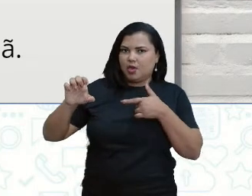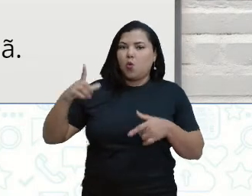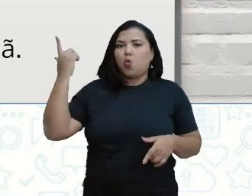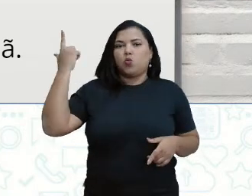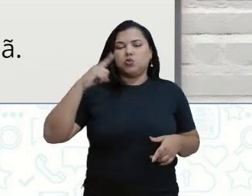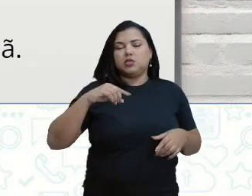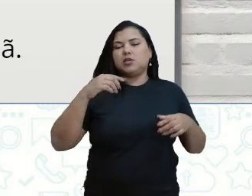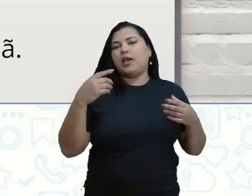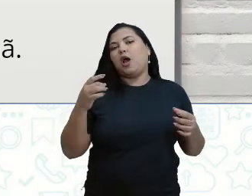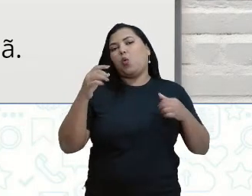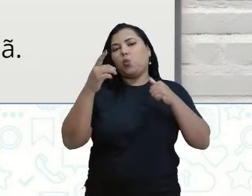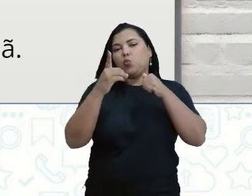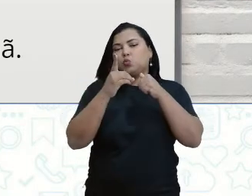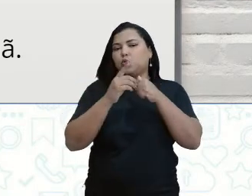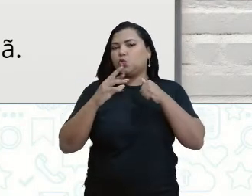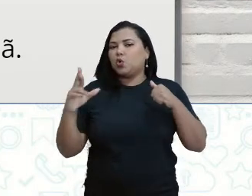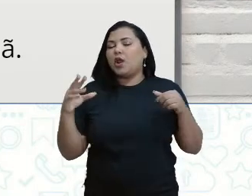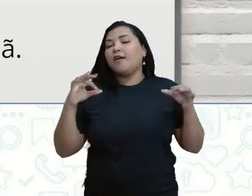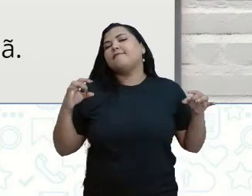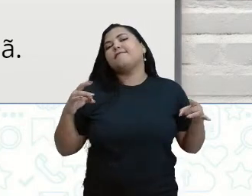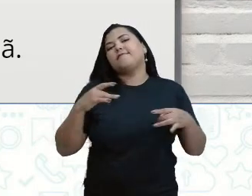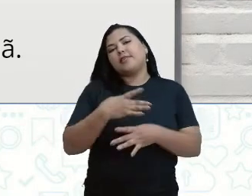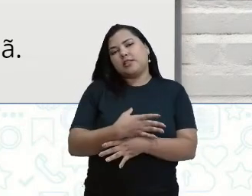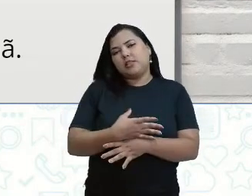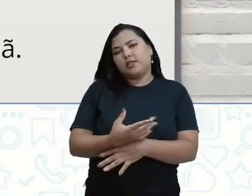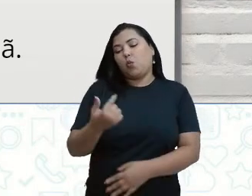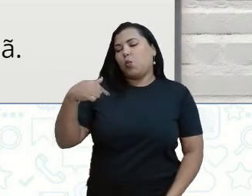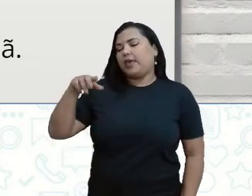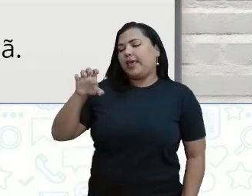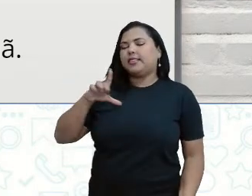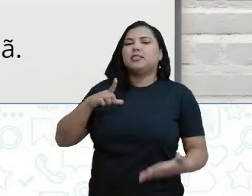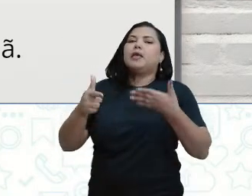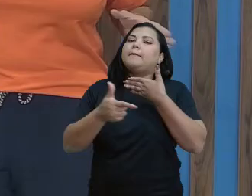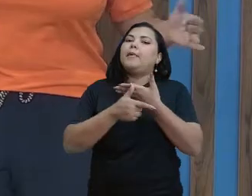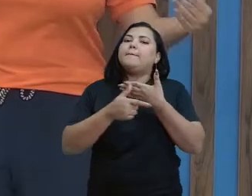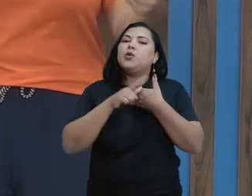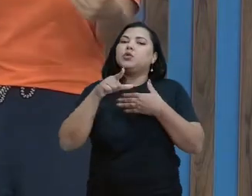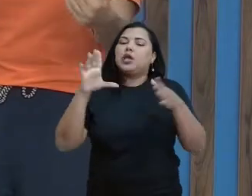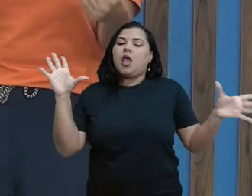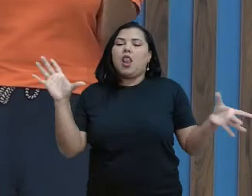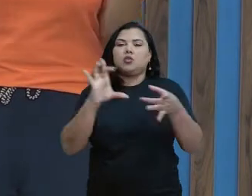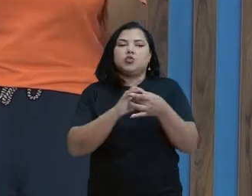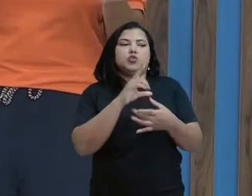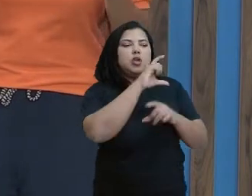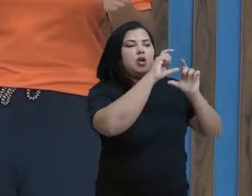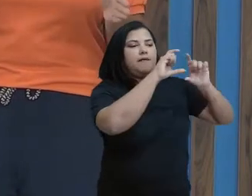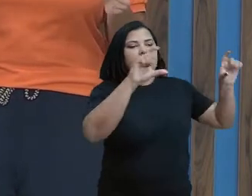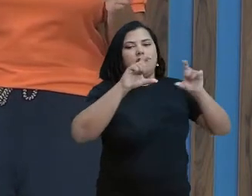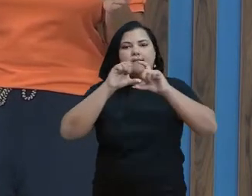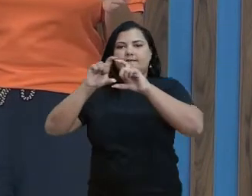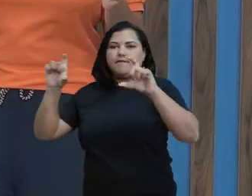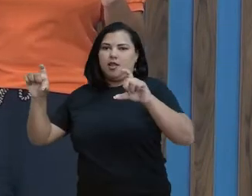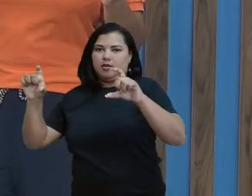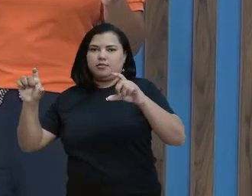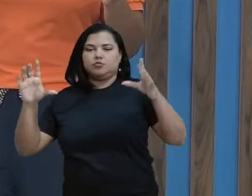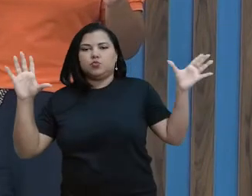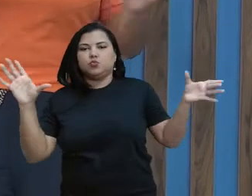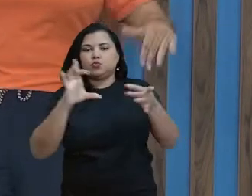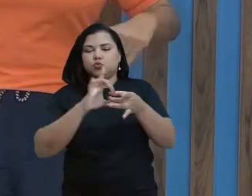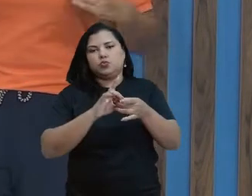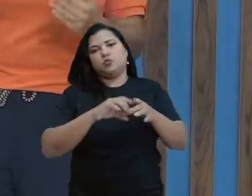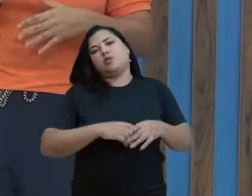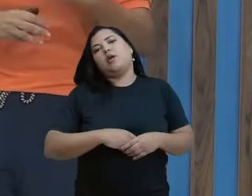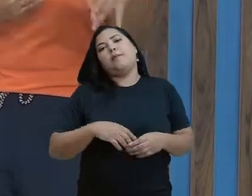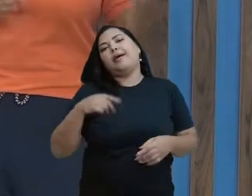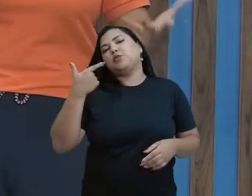é isso? Então, nesse caso, esse que ele faz o quê? Ele está relacionando as duas orações, mas ele